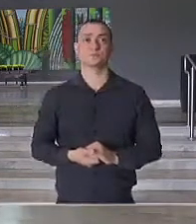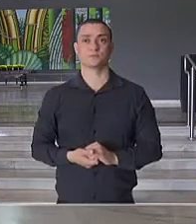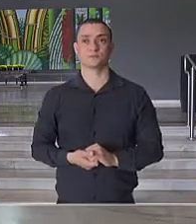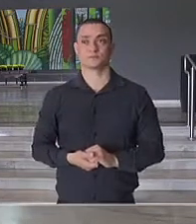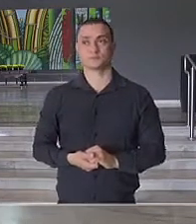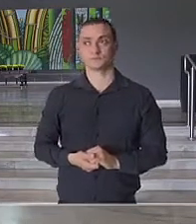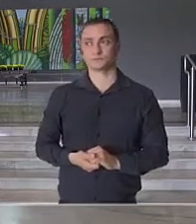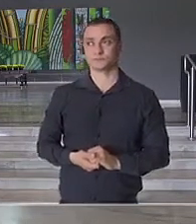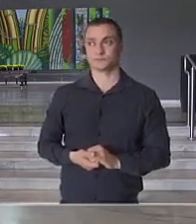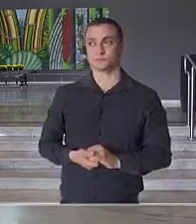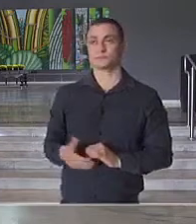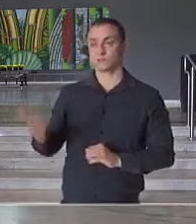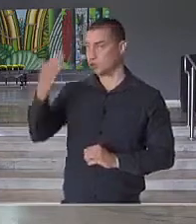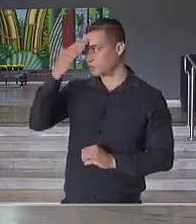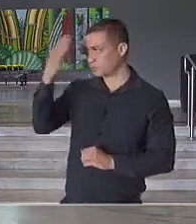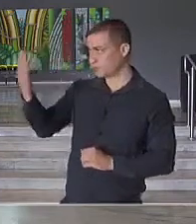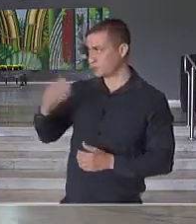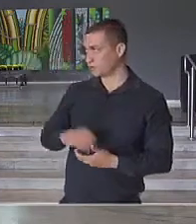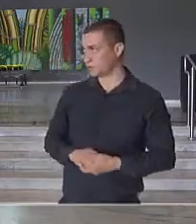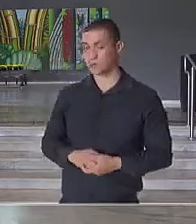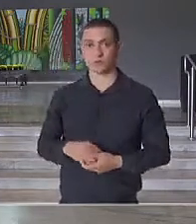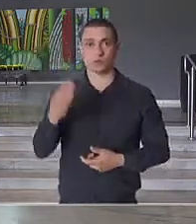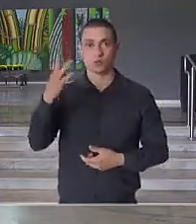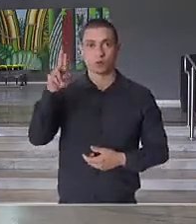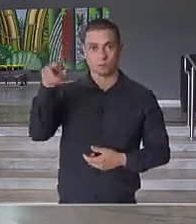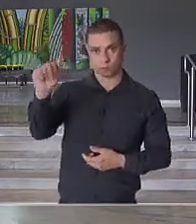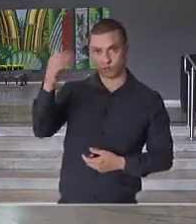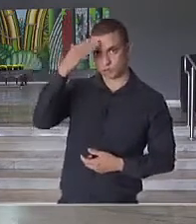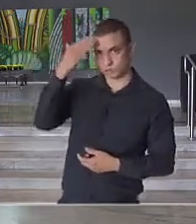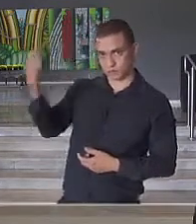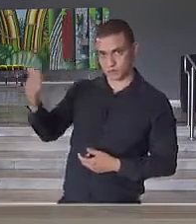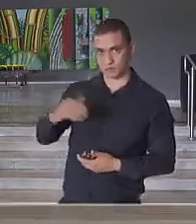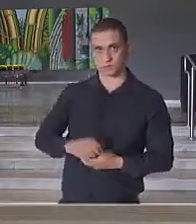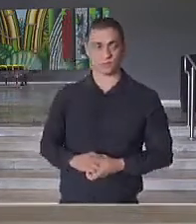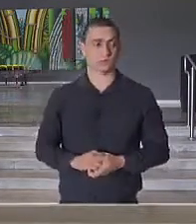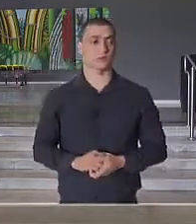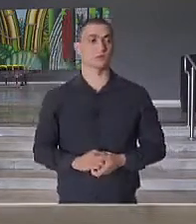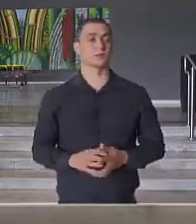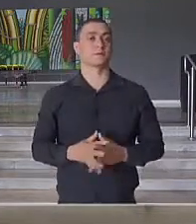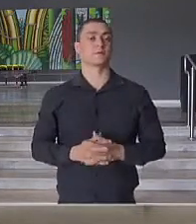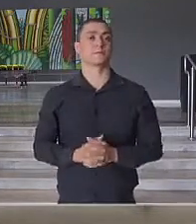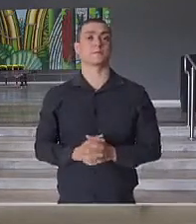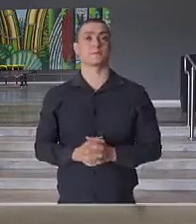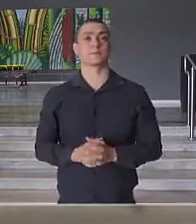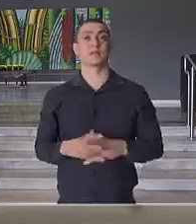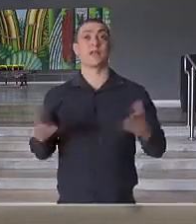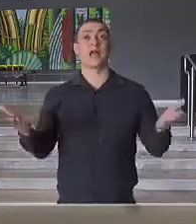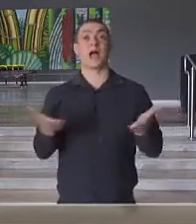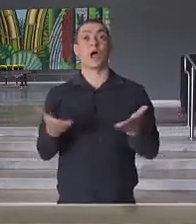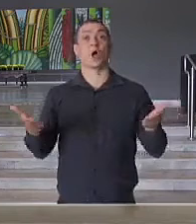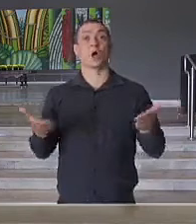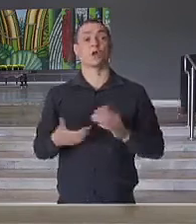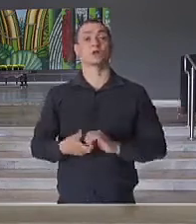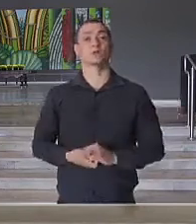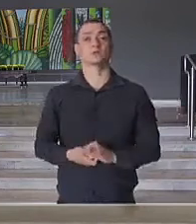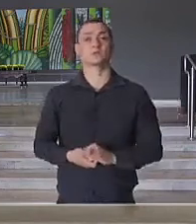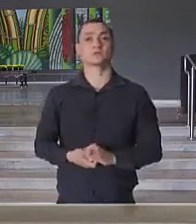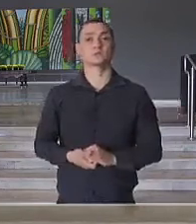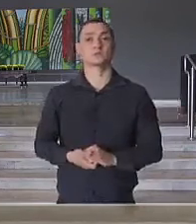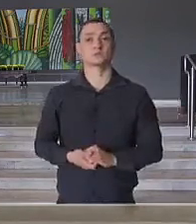Muito bem. Então, muito obrigado. Obrigado, Bruna Macedo. Obrigado, Patrícia Ellen. Vamos agora... Perdão?